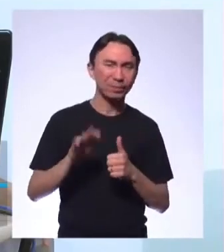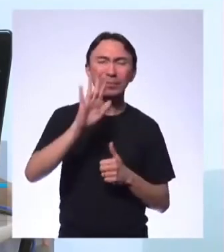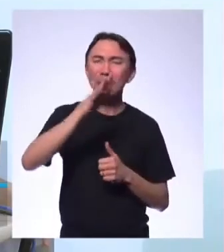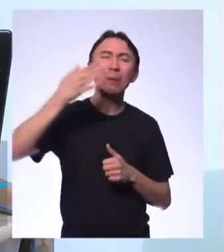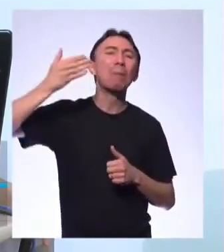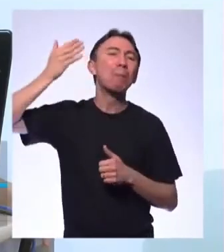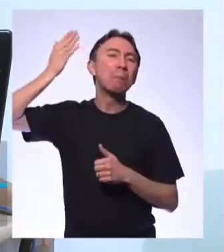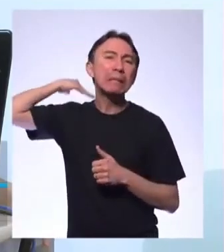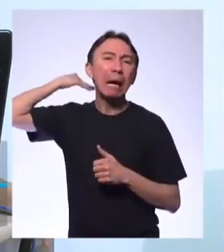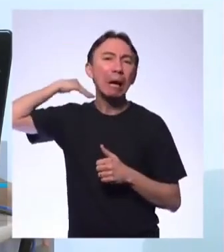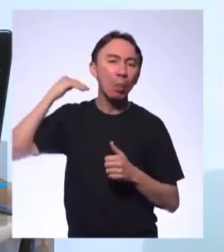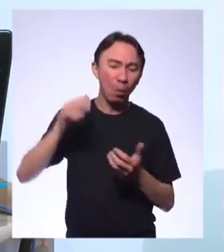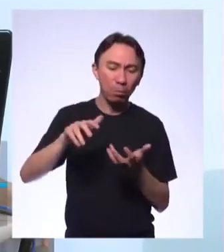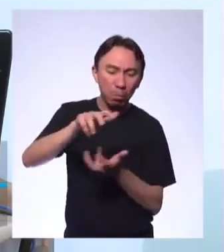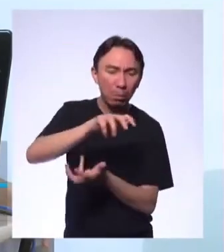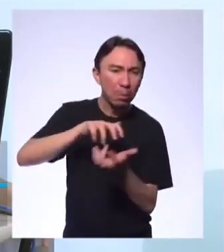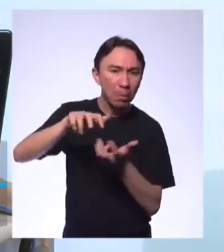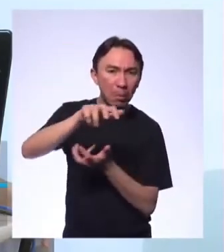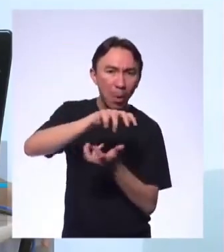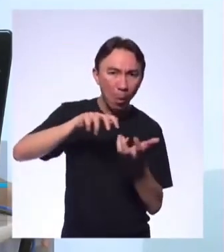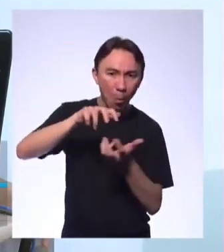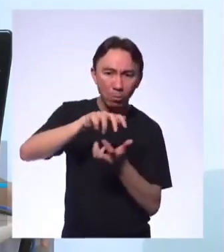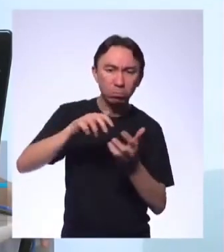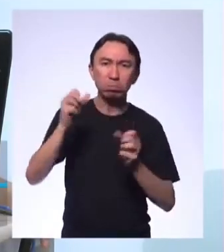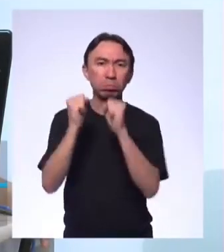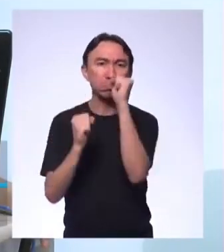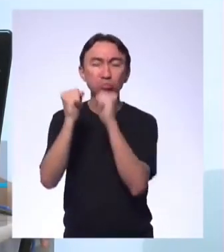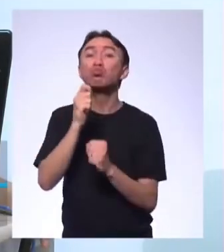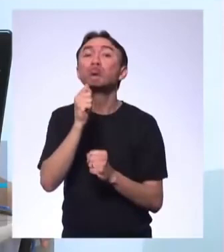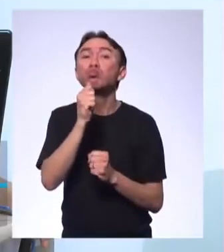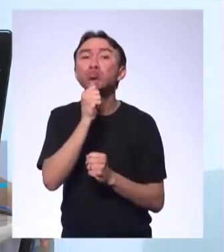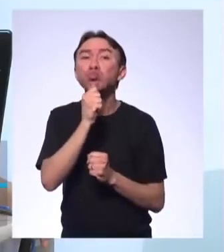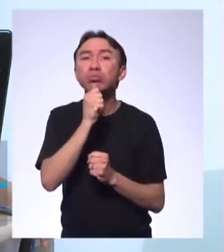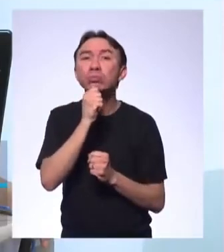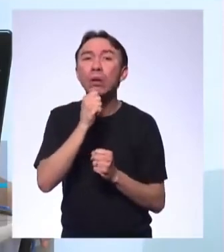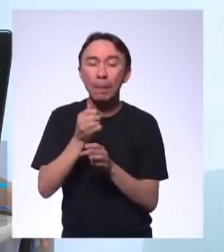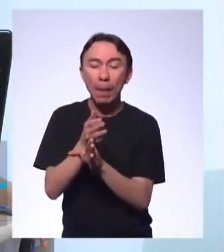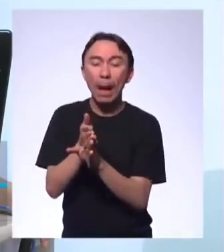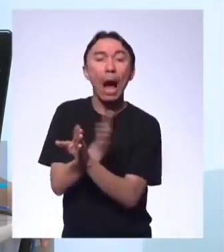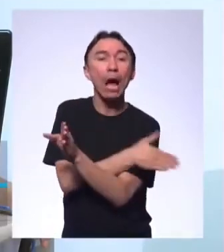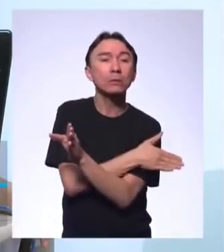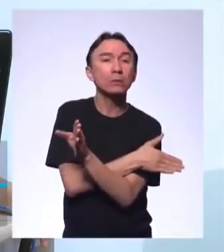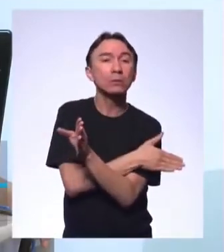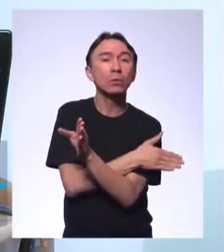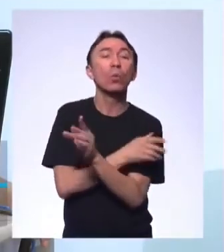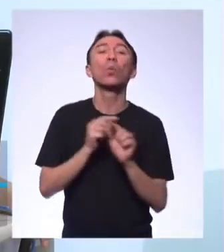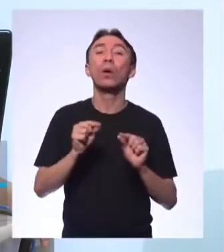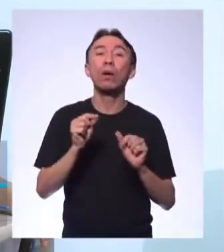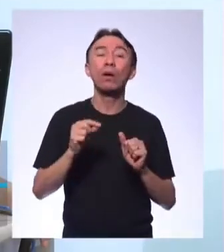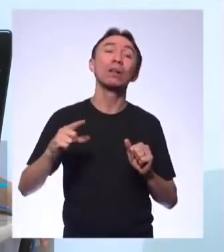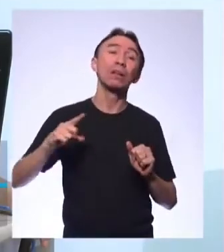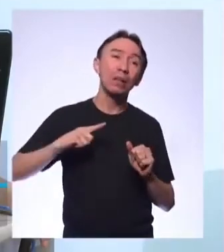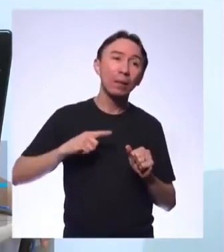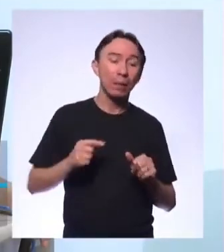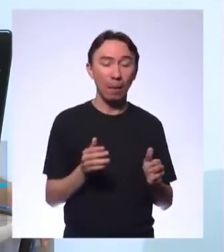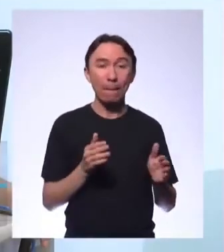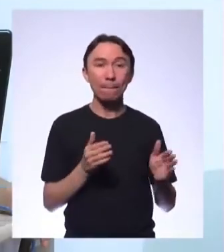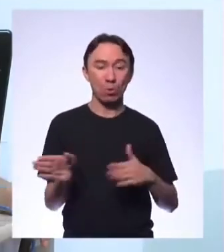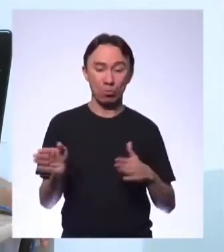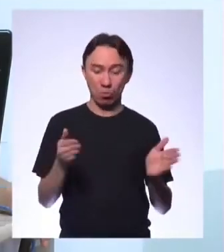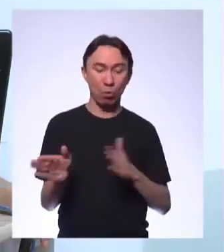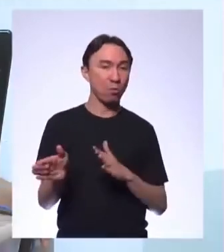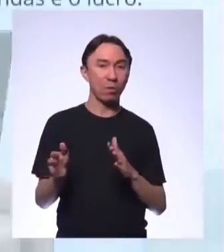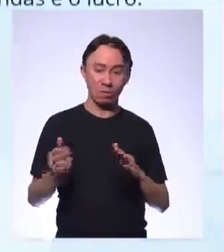Revolução Industrial, anteriores à maquinofatura. O primeiro deles é o modo de produção